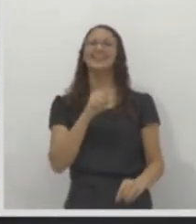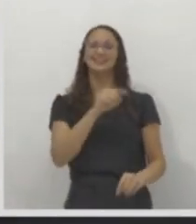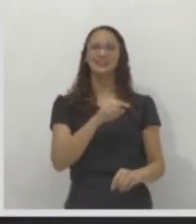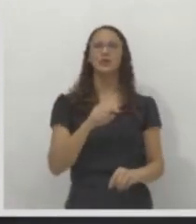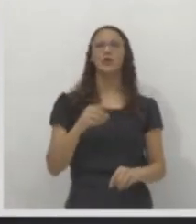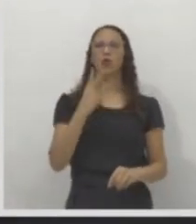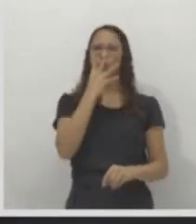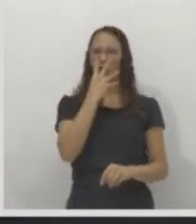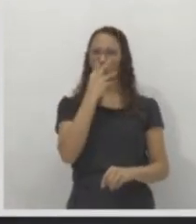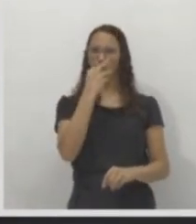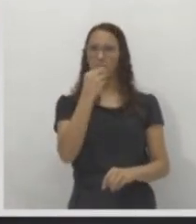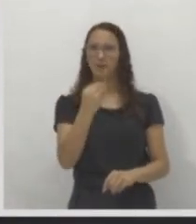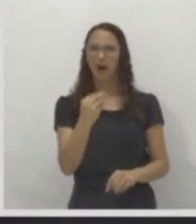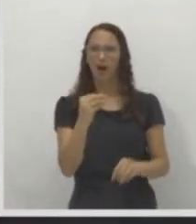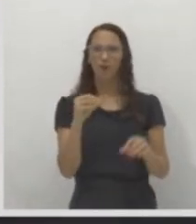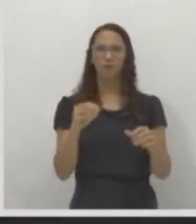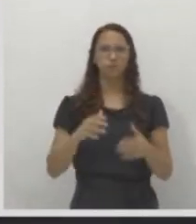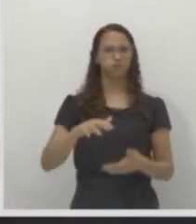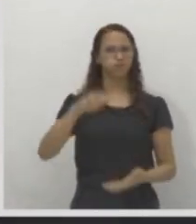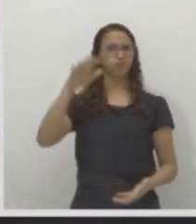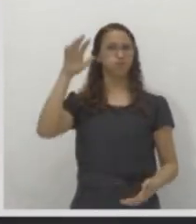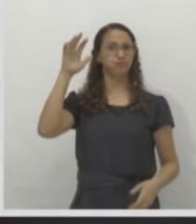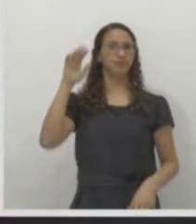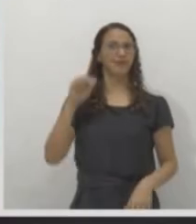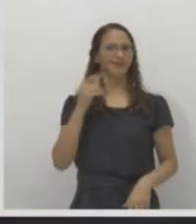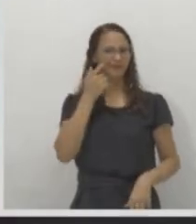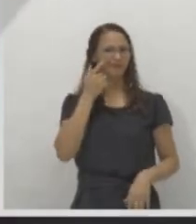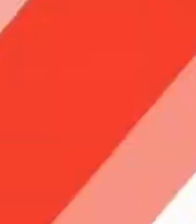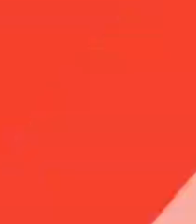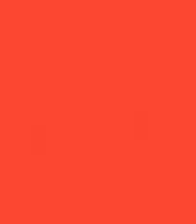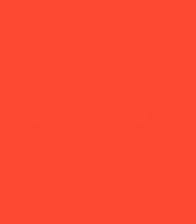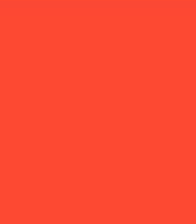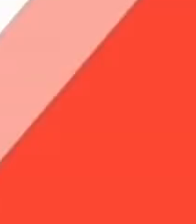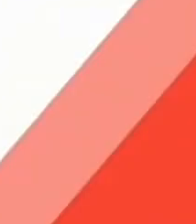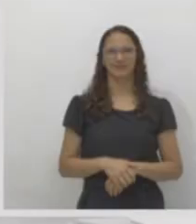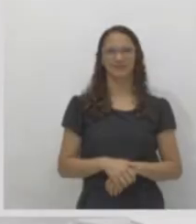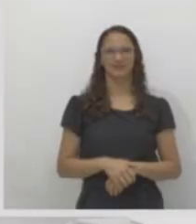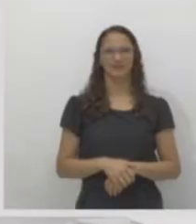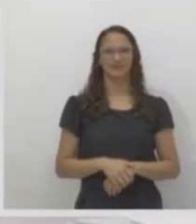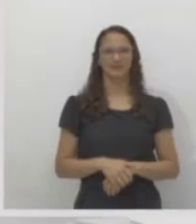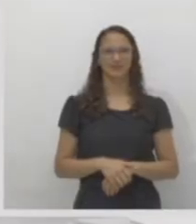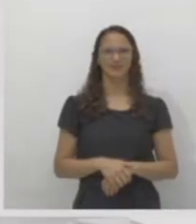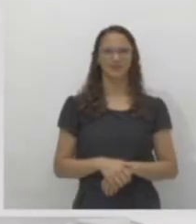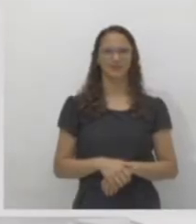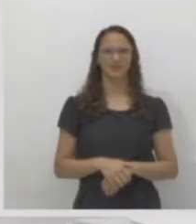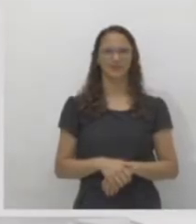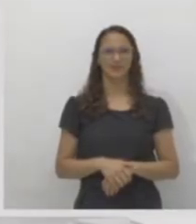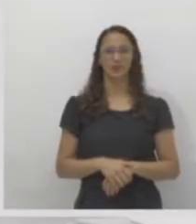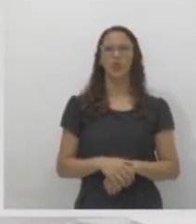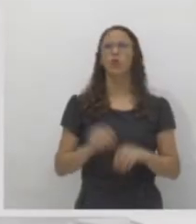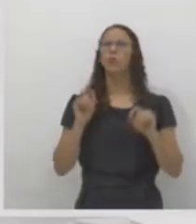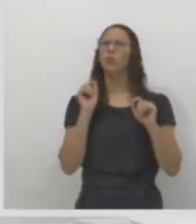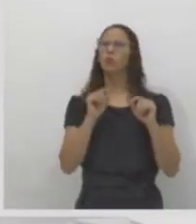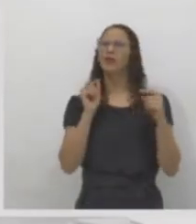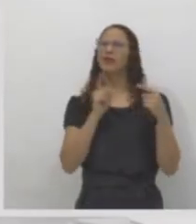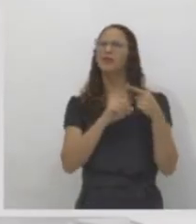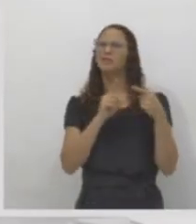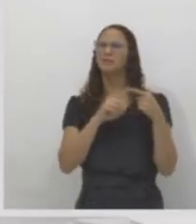gostar. Acompanhem e fiquem bem atentos. O que é valor absoluto?